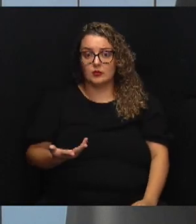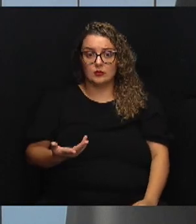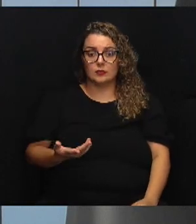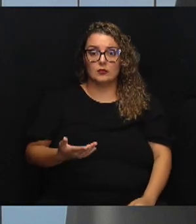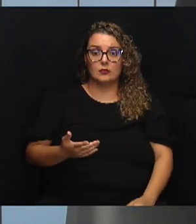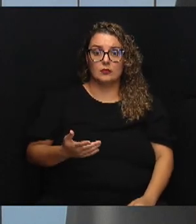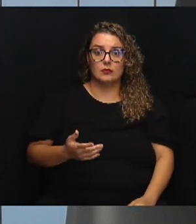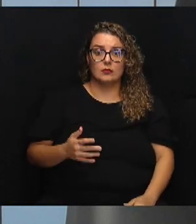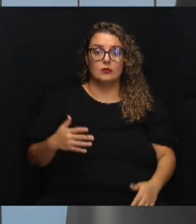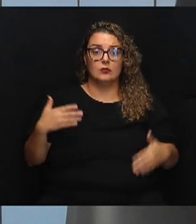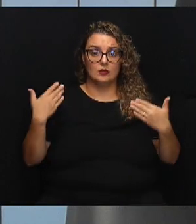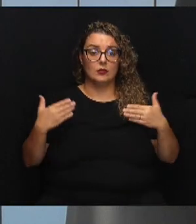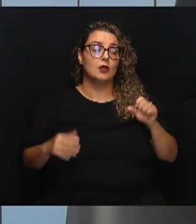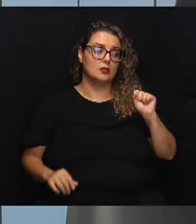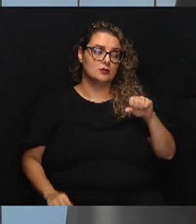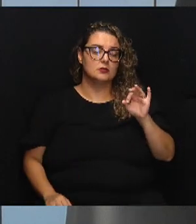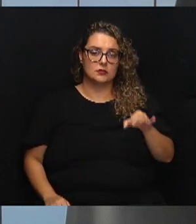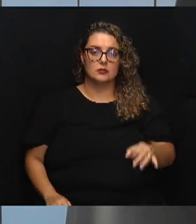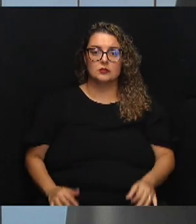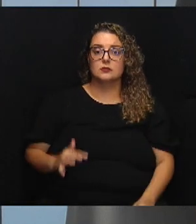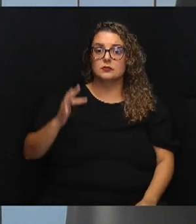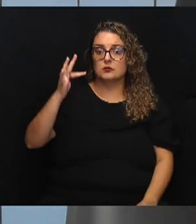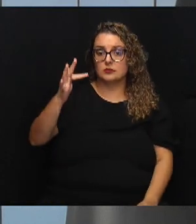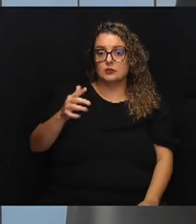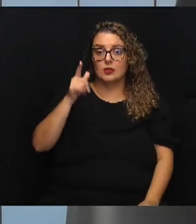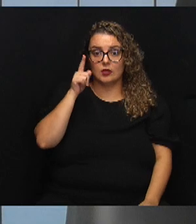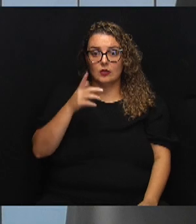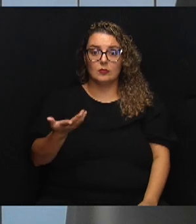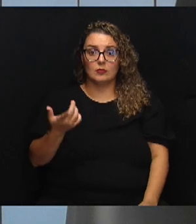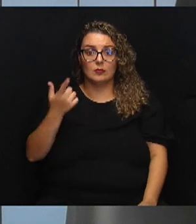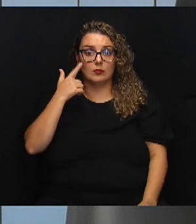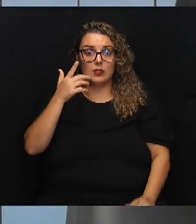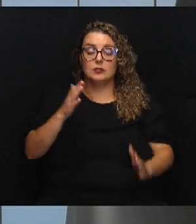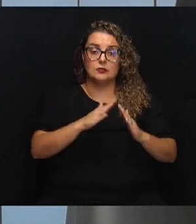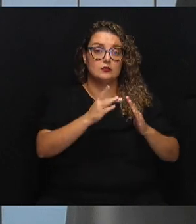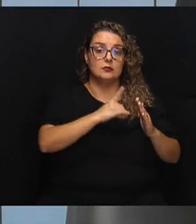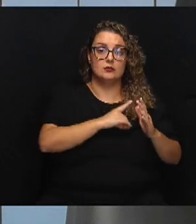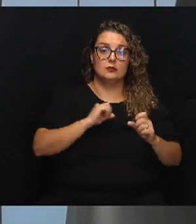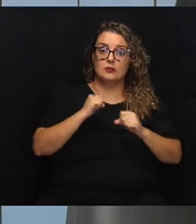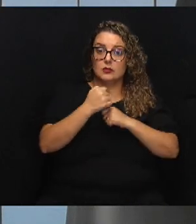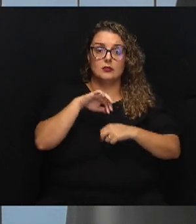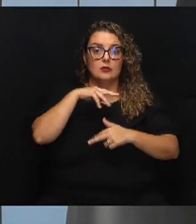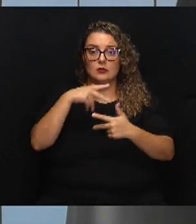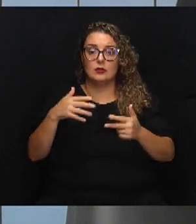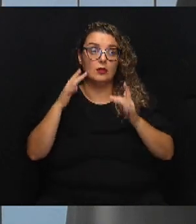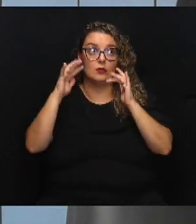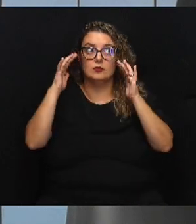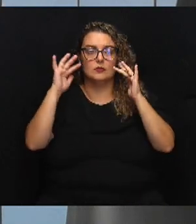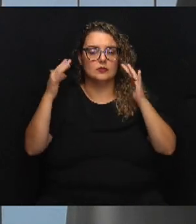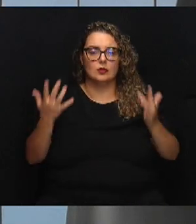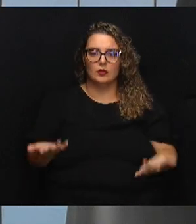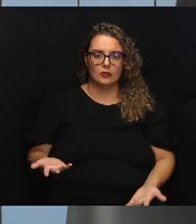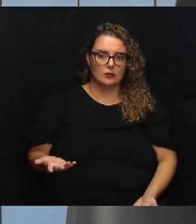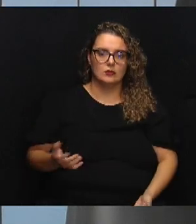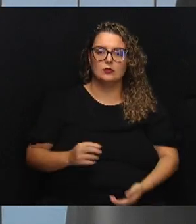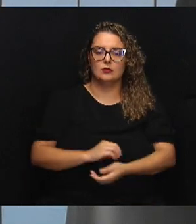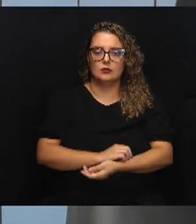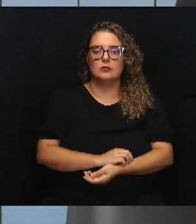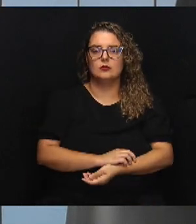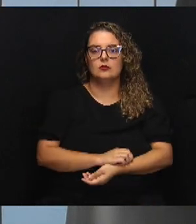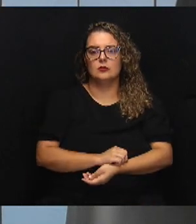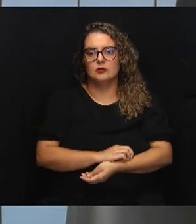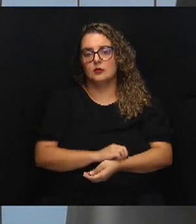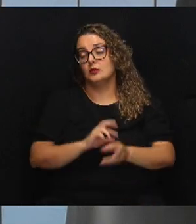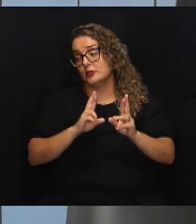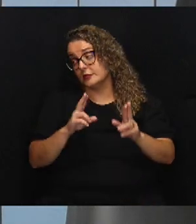muito contente se no futuro a gente conseguir. Imagina uma delegacia de proteção animal, isso aí é um sonho. Esperamos